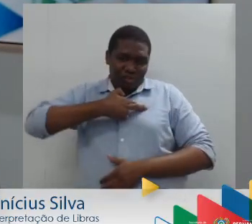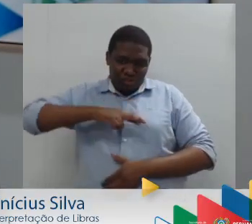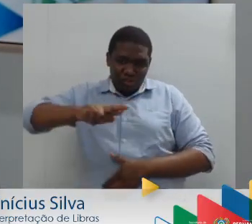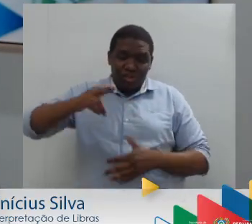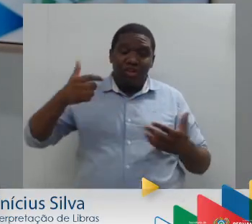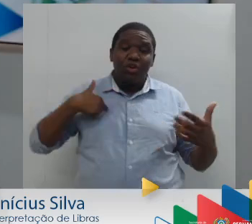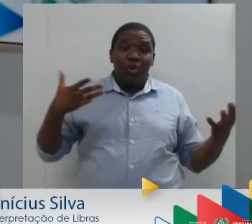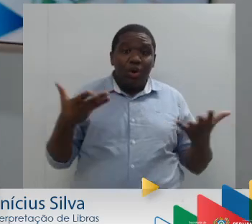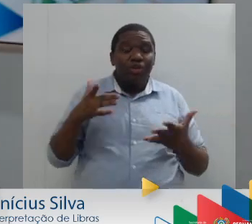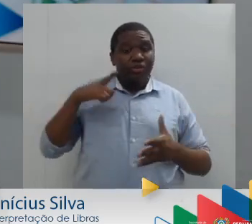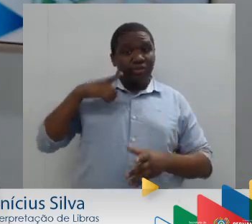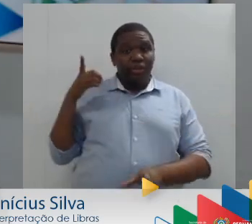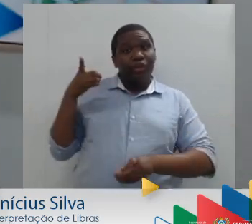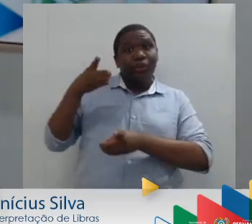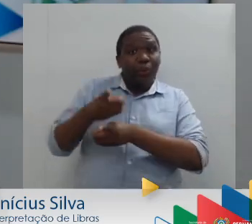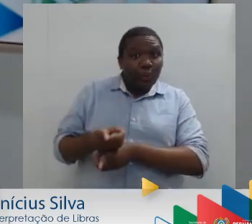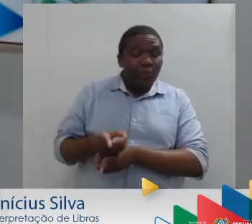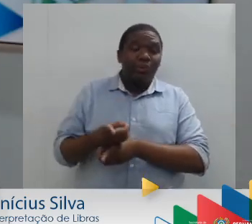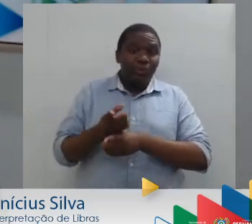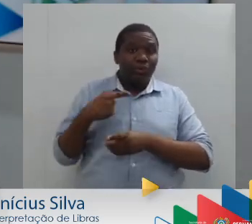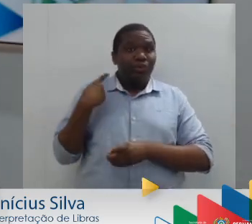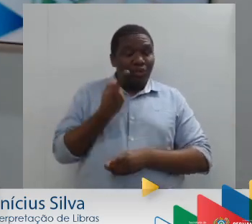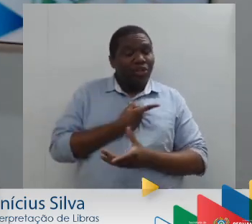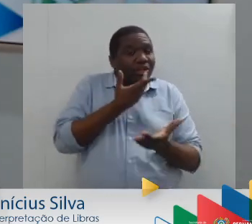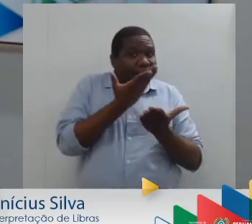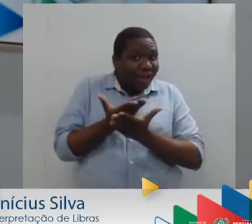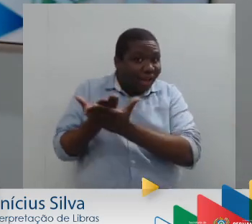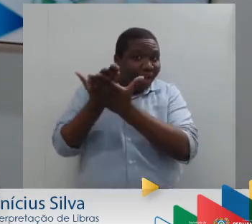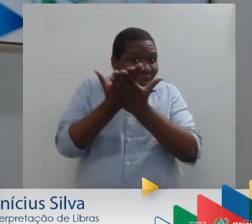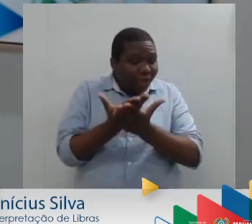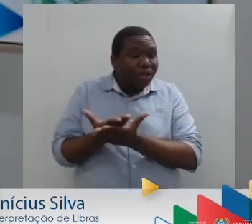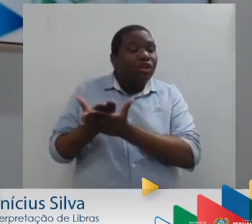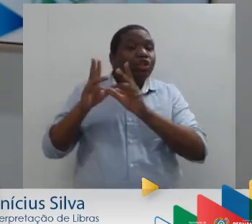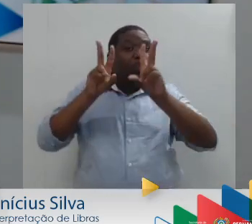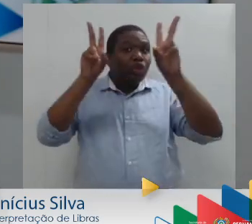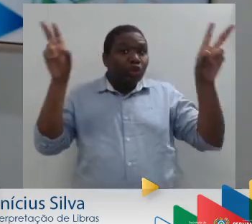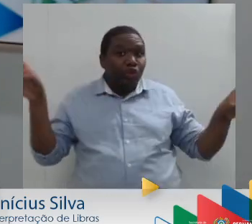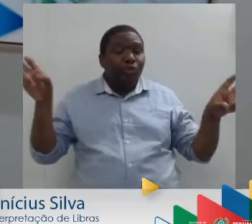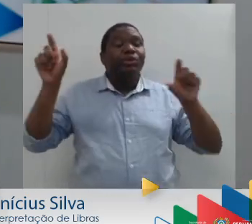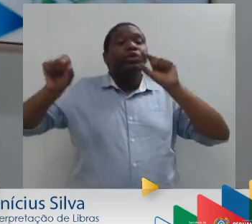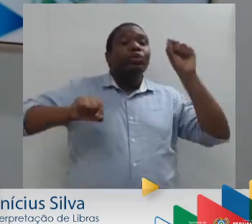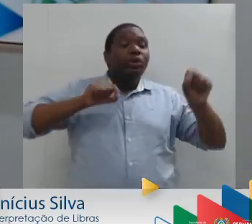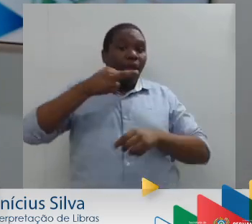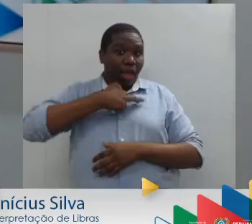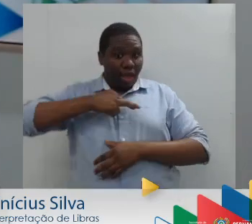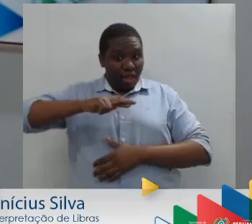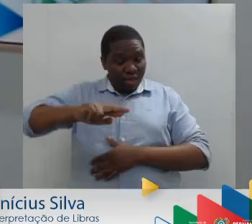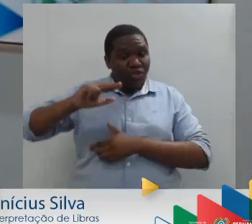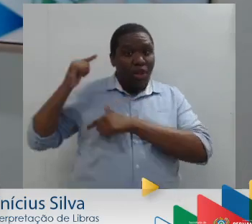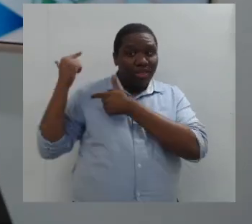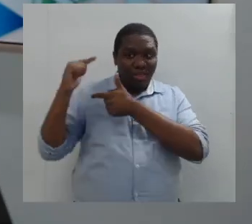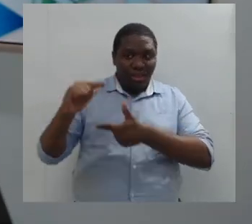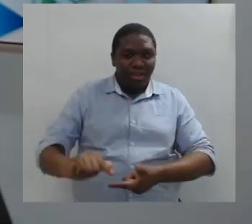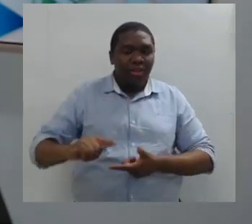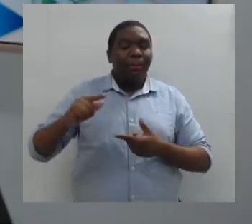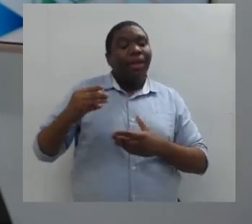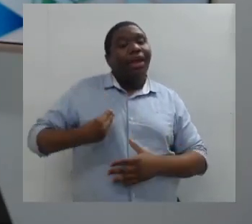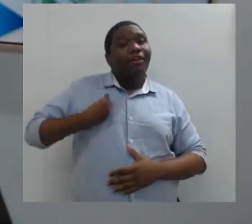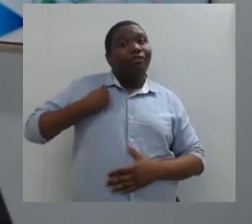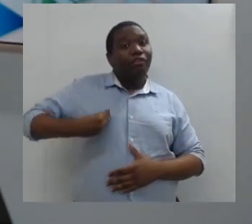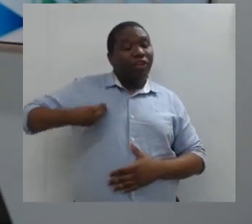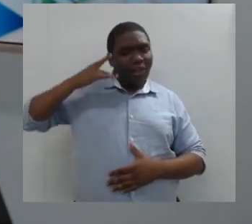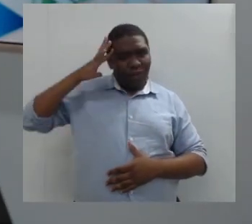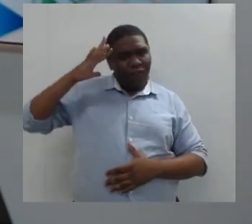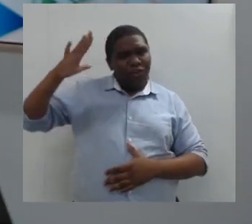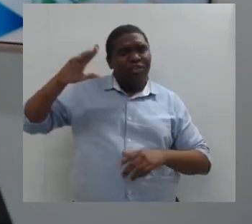temos mais um encontro da nossa série sobre as grandes tradições religiosas e filosofias de vida. Mas